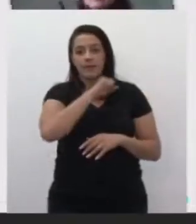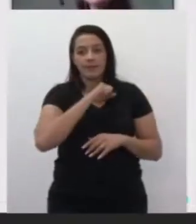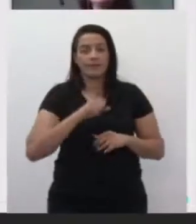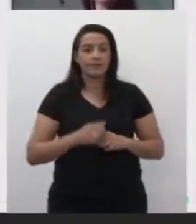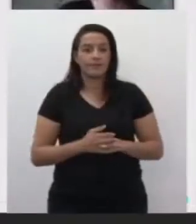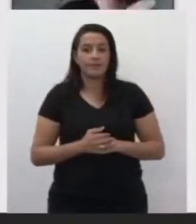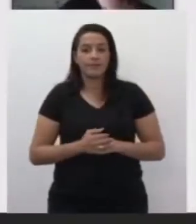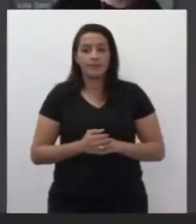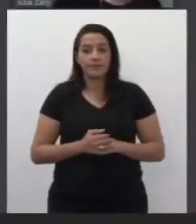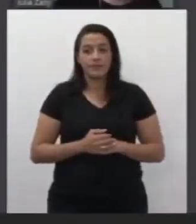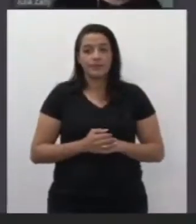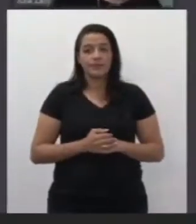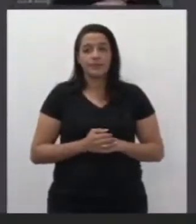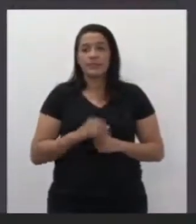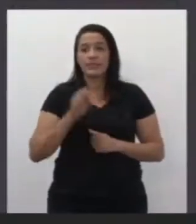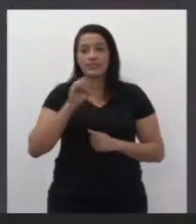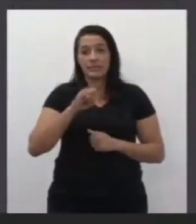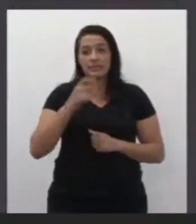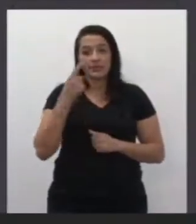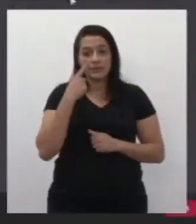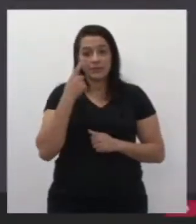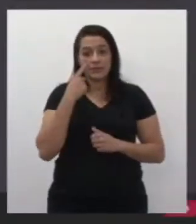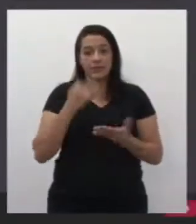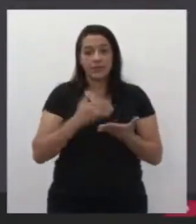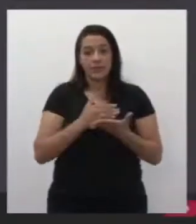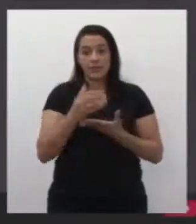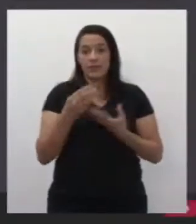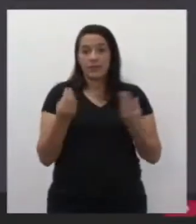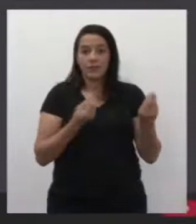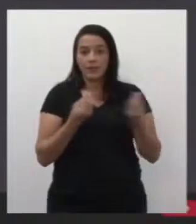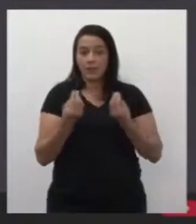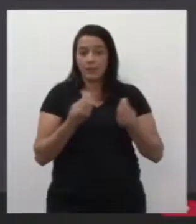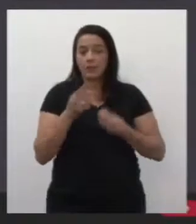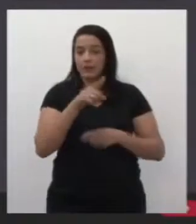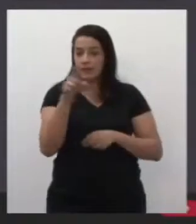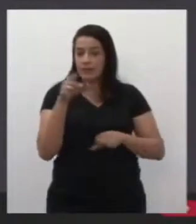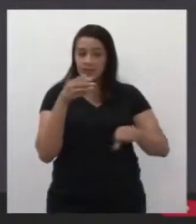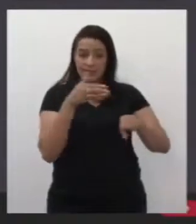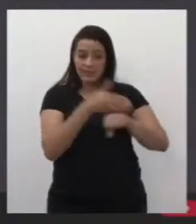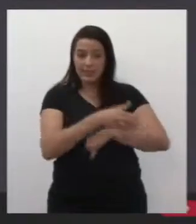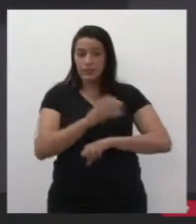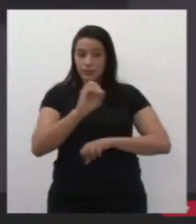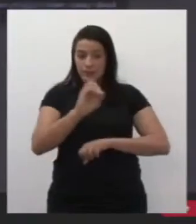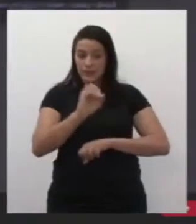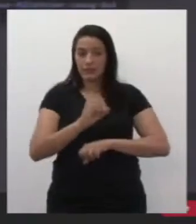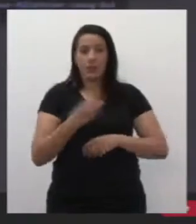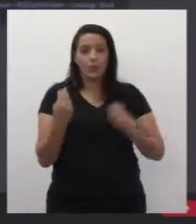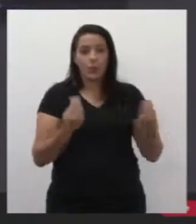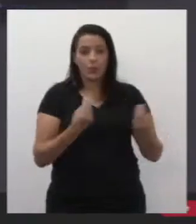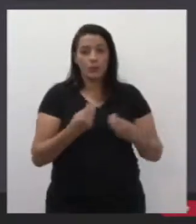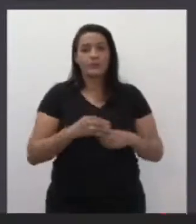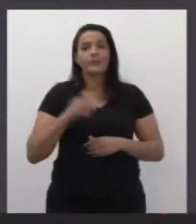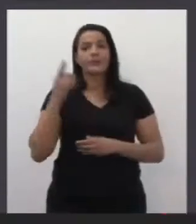não pegou o início, né? Então, como é que funciona para você acessar do zero? Você vai botar